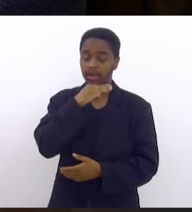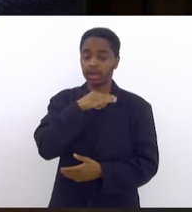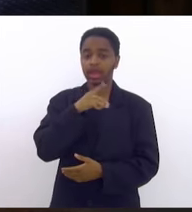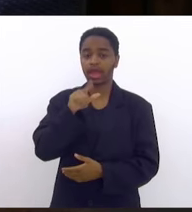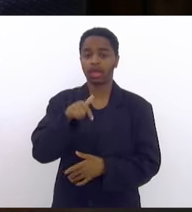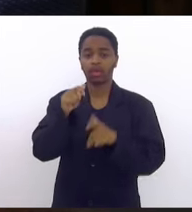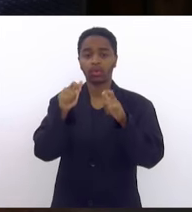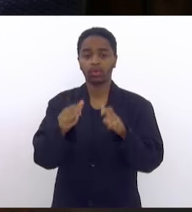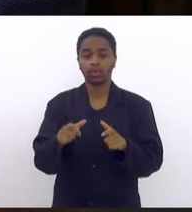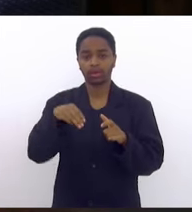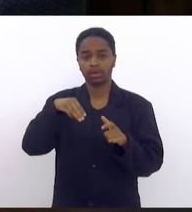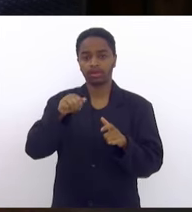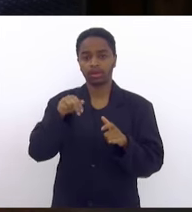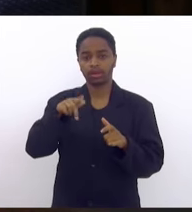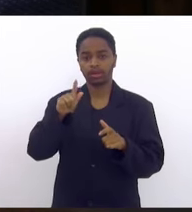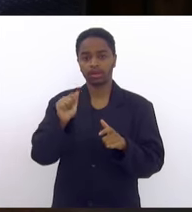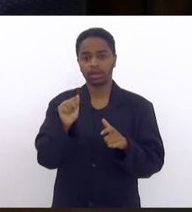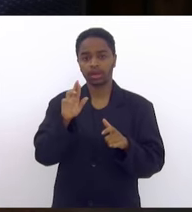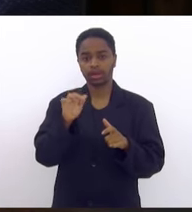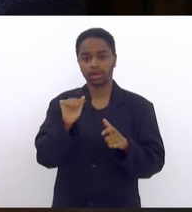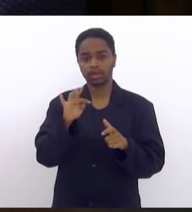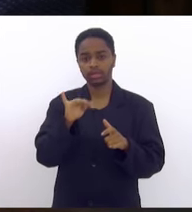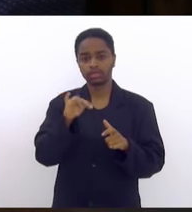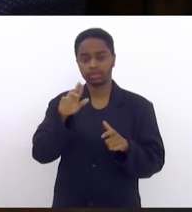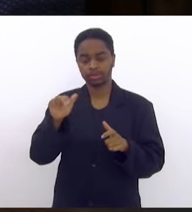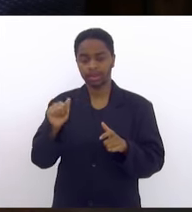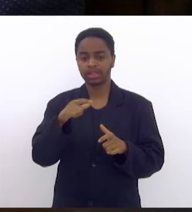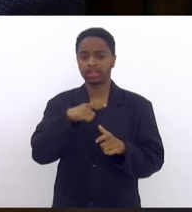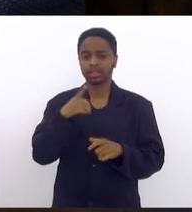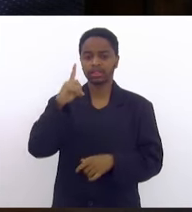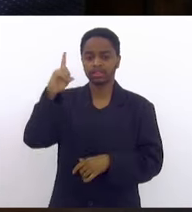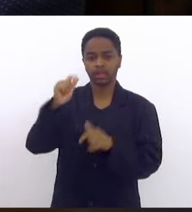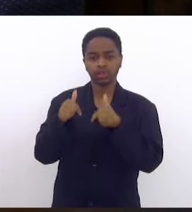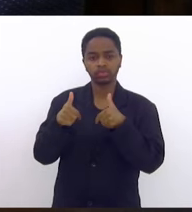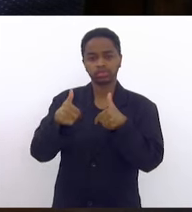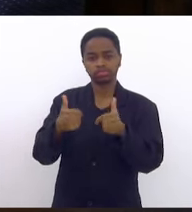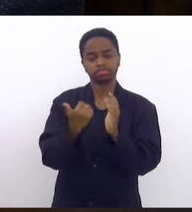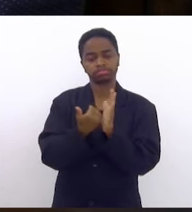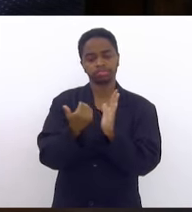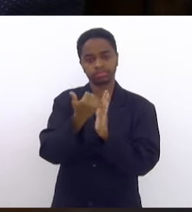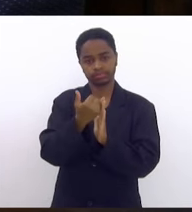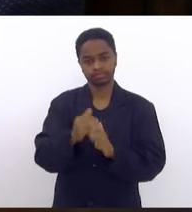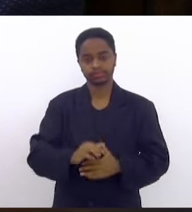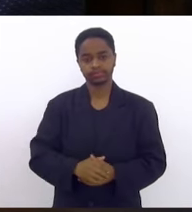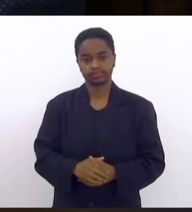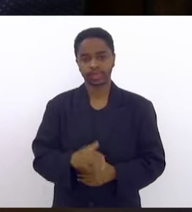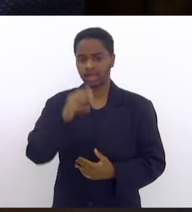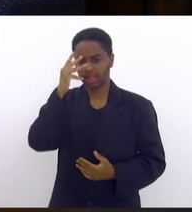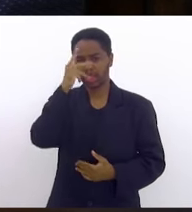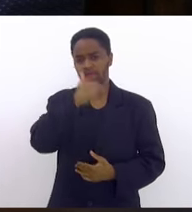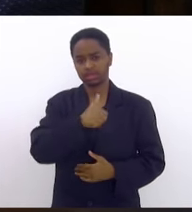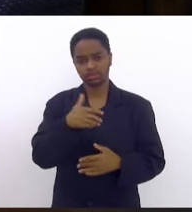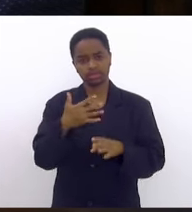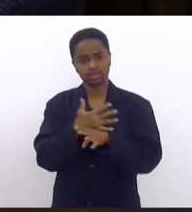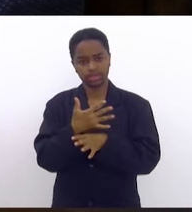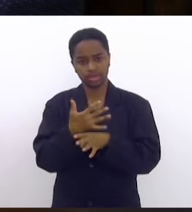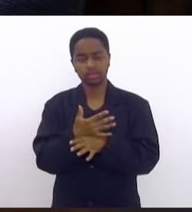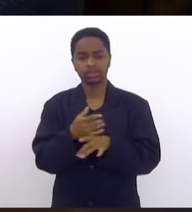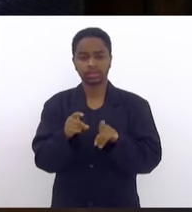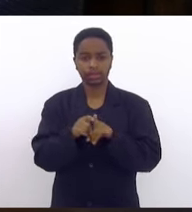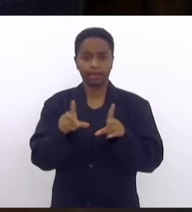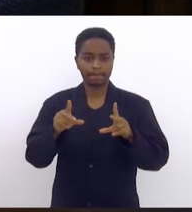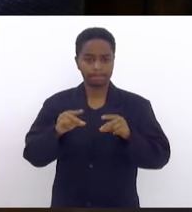assim, que é um sobrenatural de Deus. Né? É lindo Mangaratiba. Mangaratiba